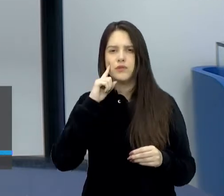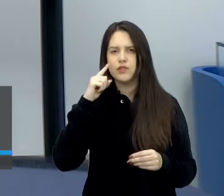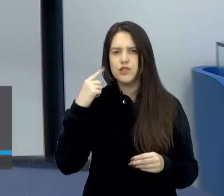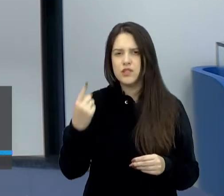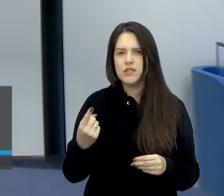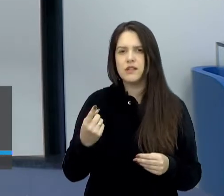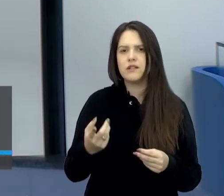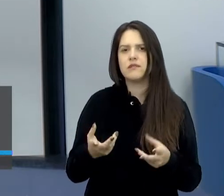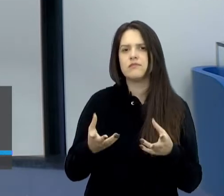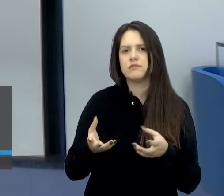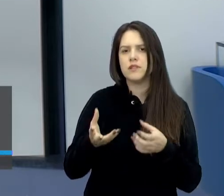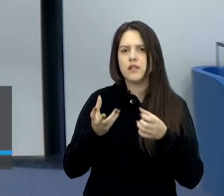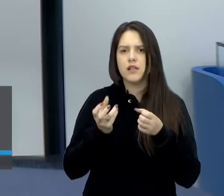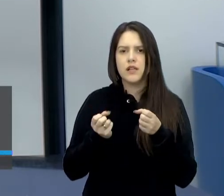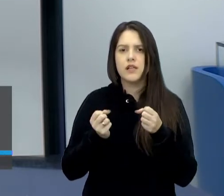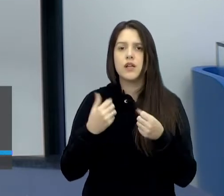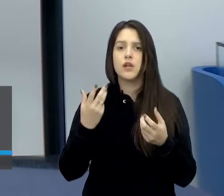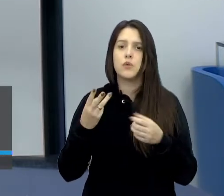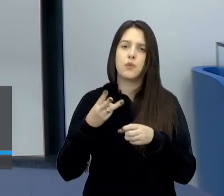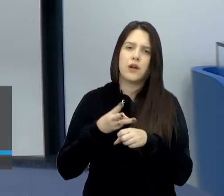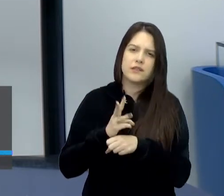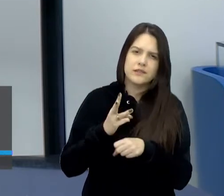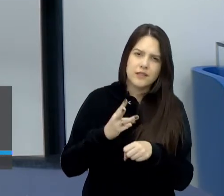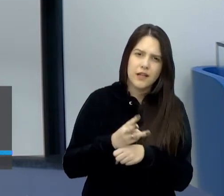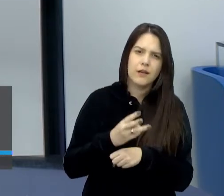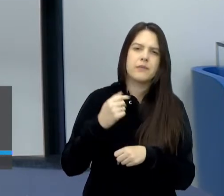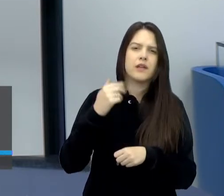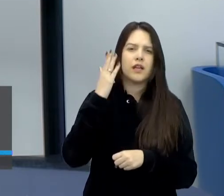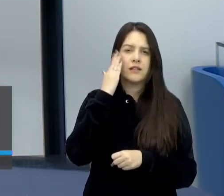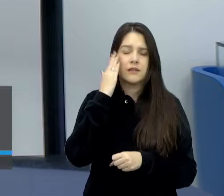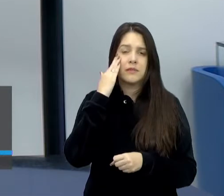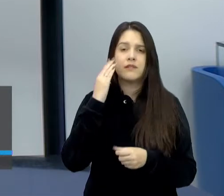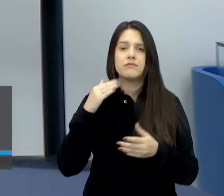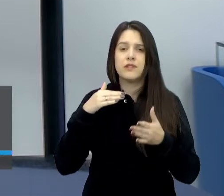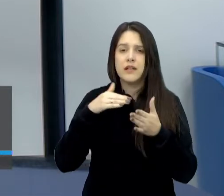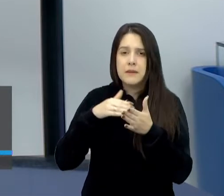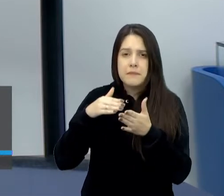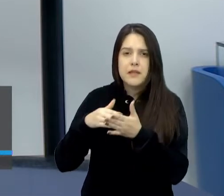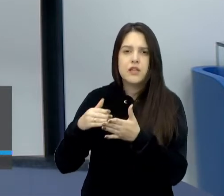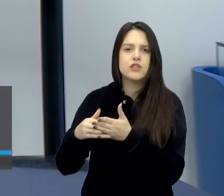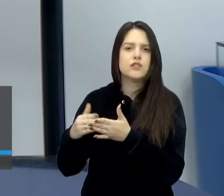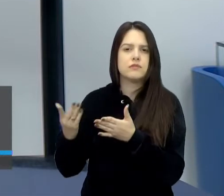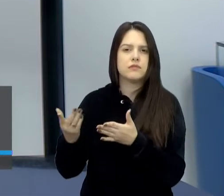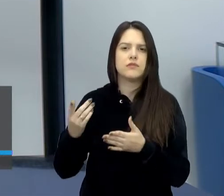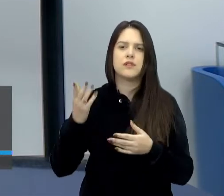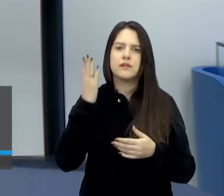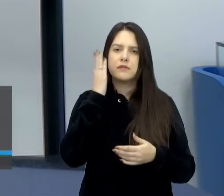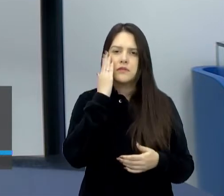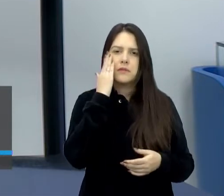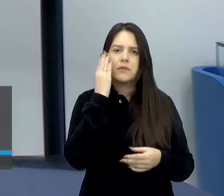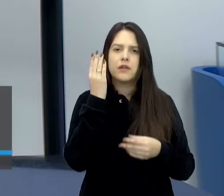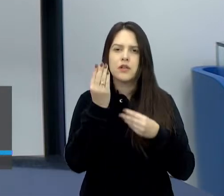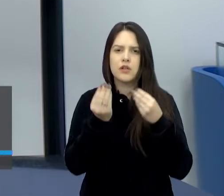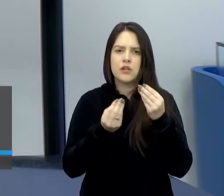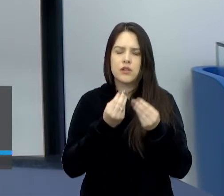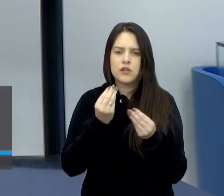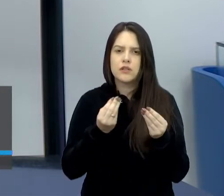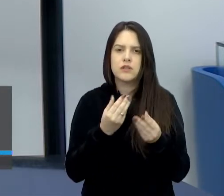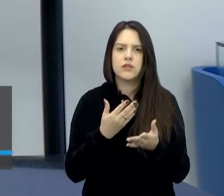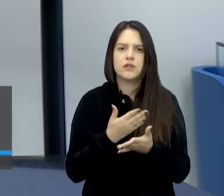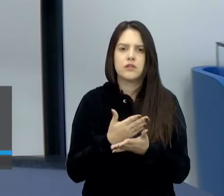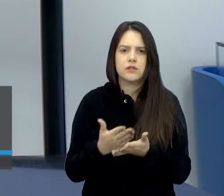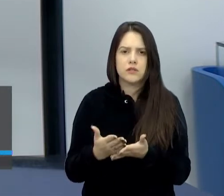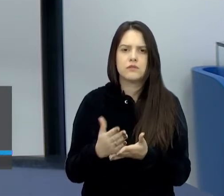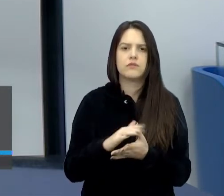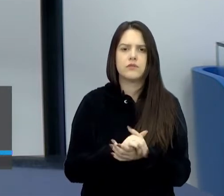SMS, via WhatsApp, tem boleto que chega via e-mail, então tem muitos meios de comunicação, né, meios de